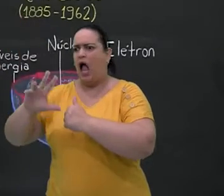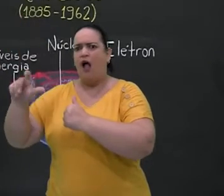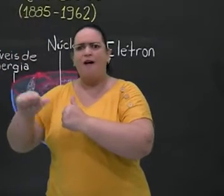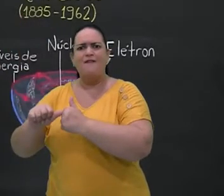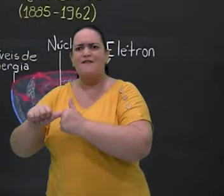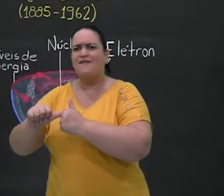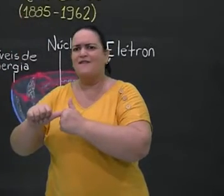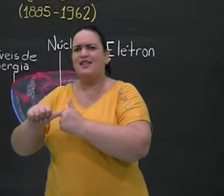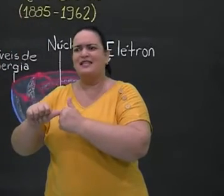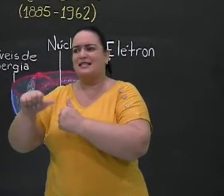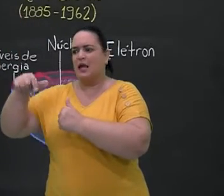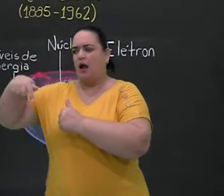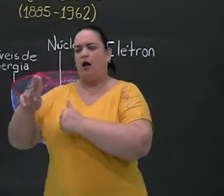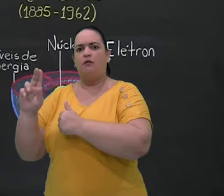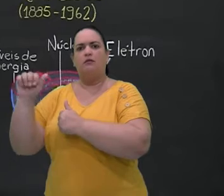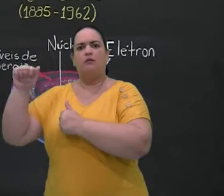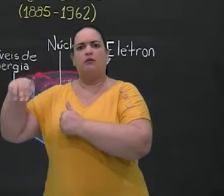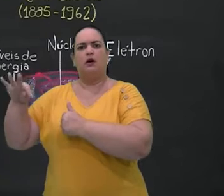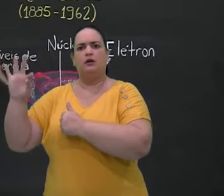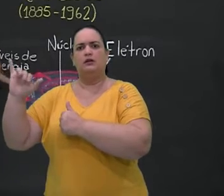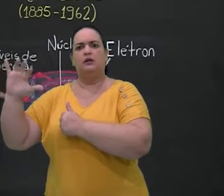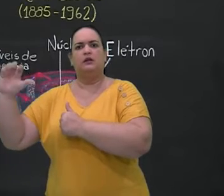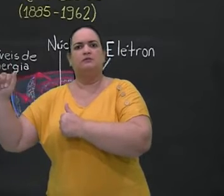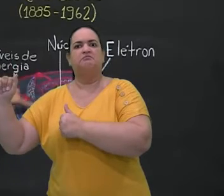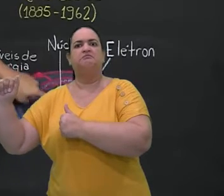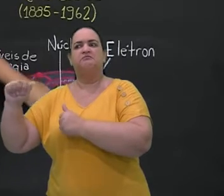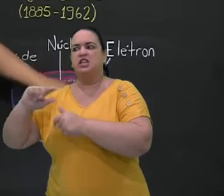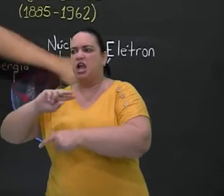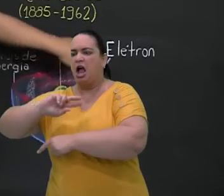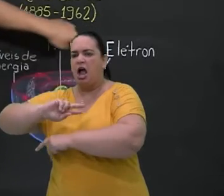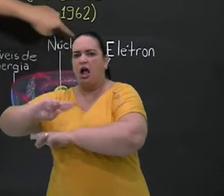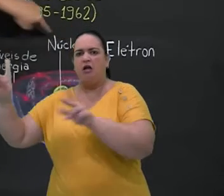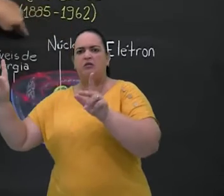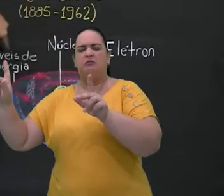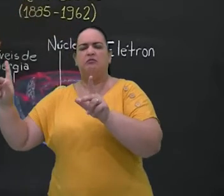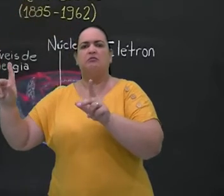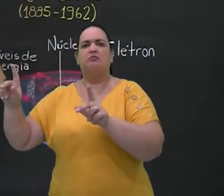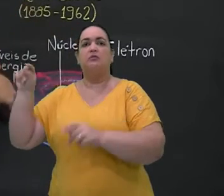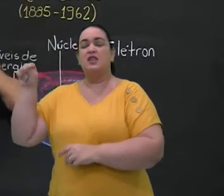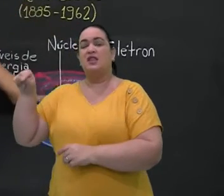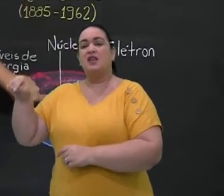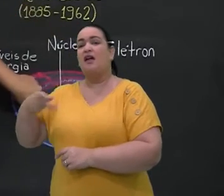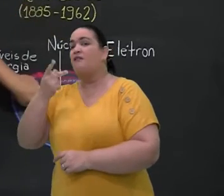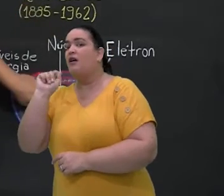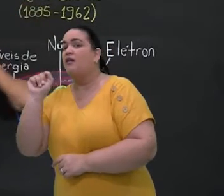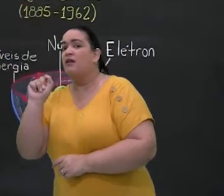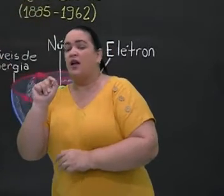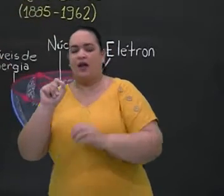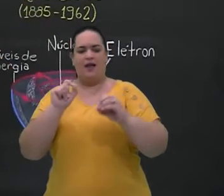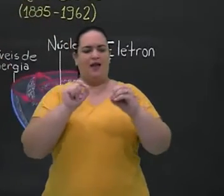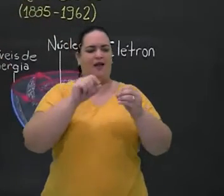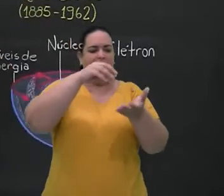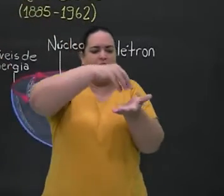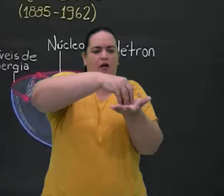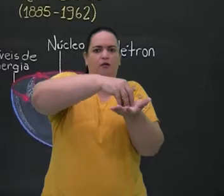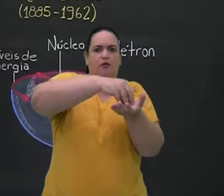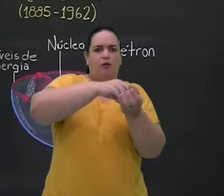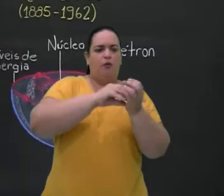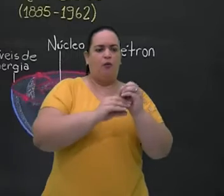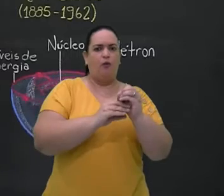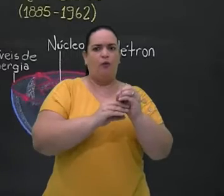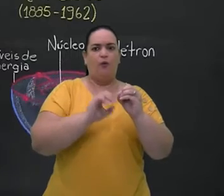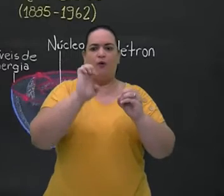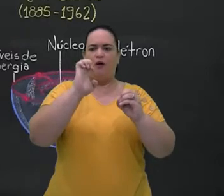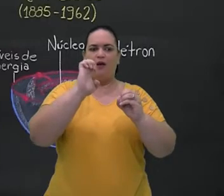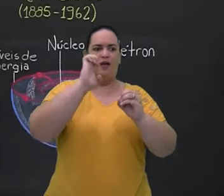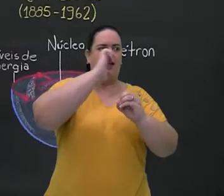para a física quântica, onde ele diz o seguinte, que os elétrons eles vão estar girando ao redor do núcleo,